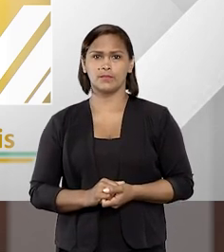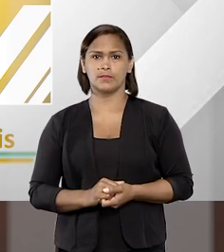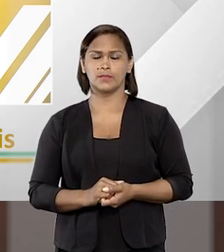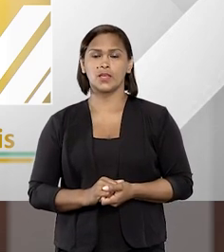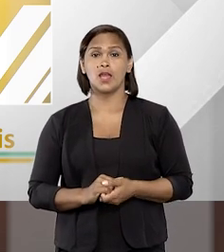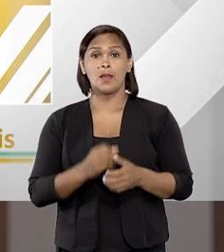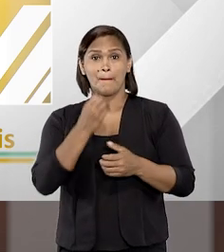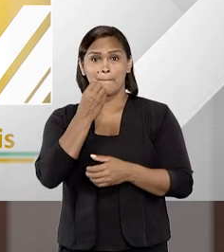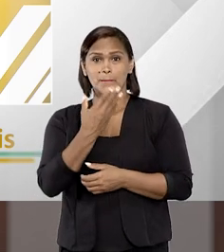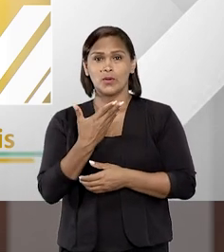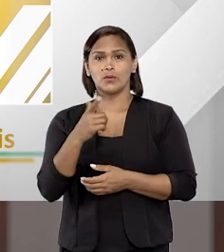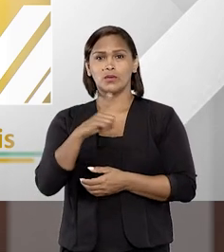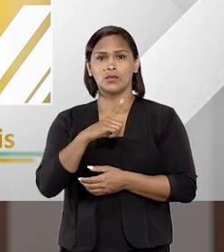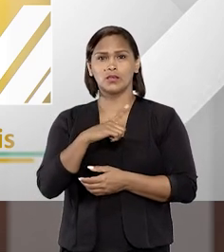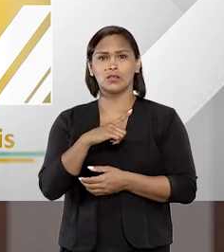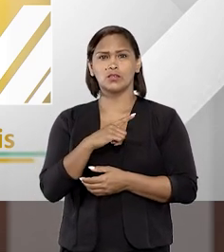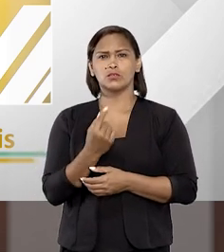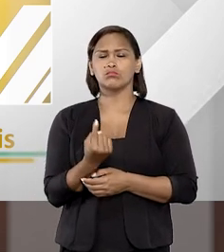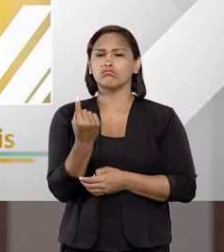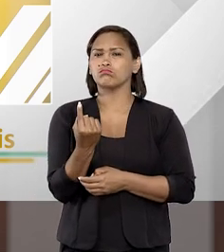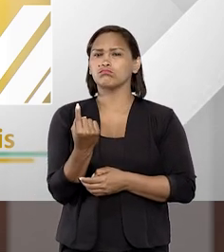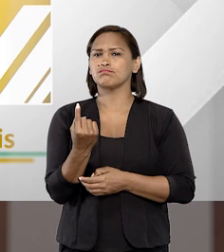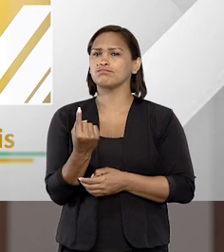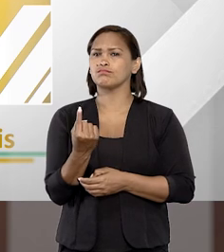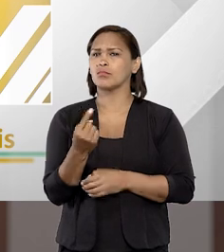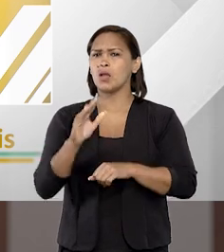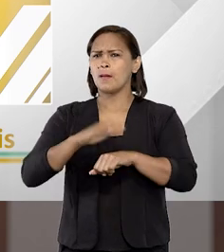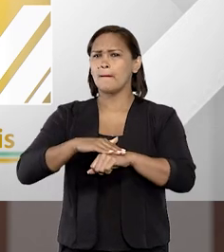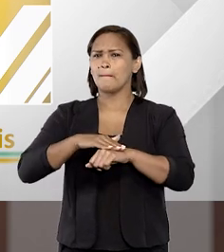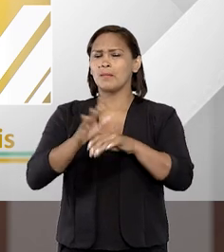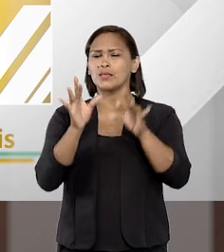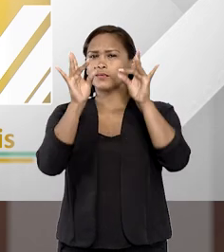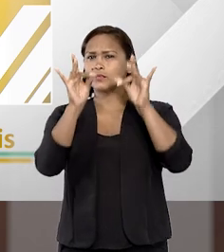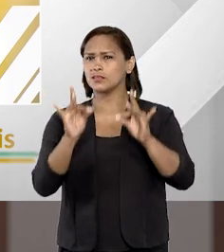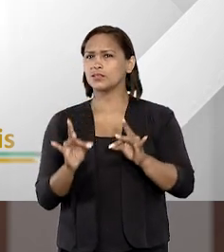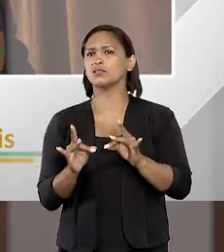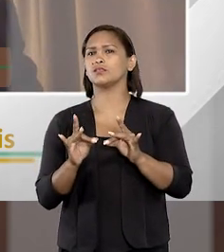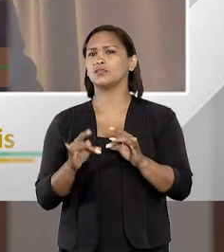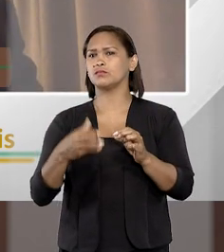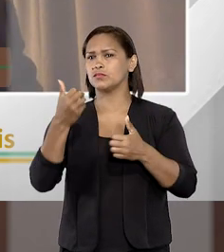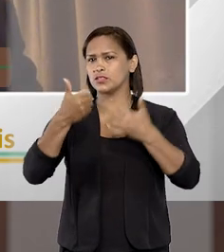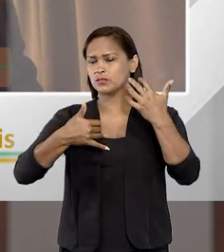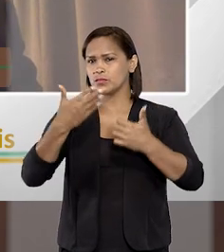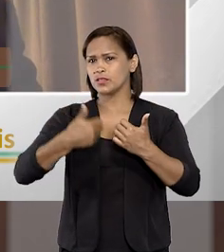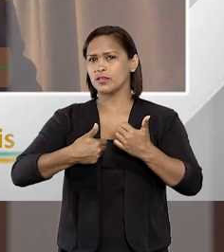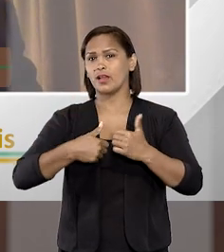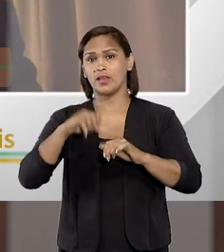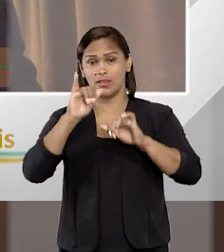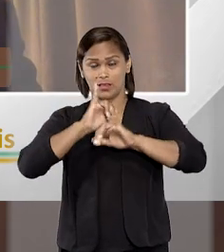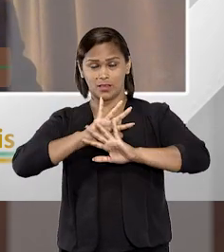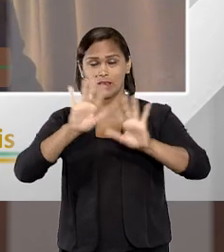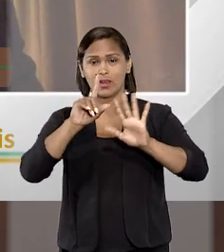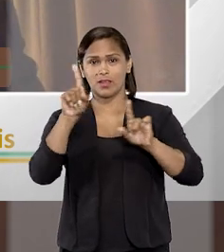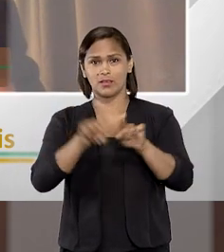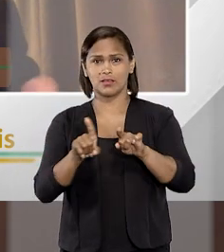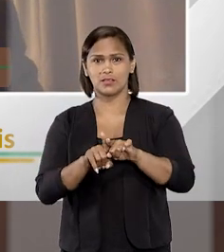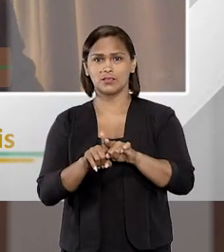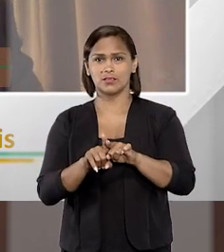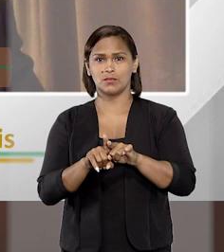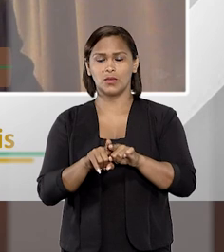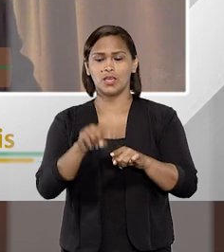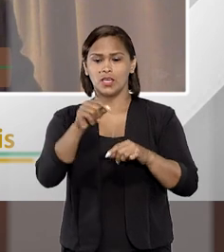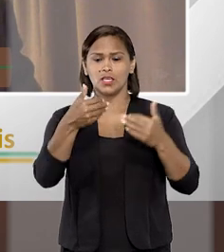olha aqui nós temos Talvez um dos pontos mais sensíveis e evidentemente que